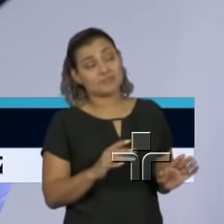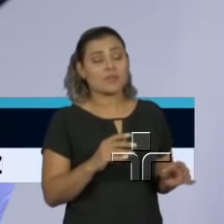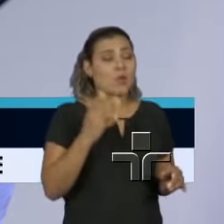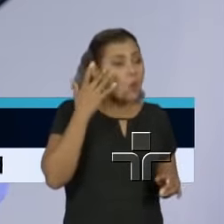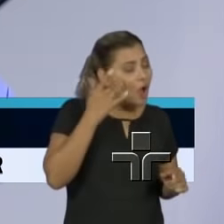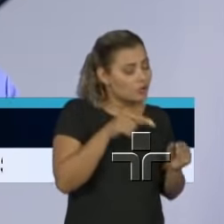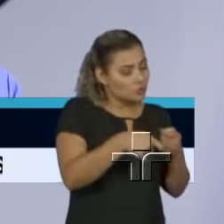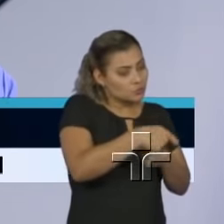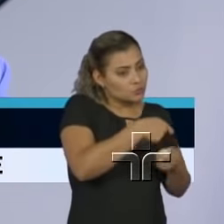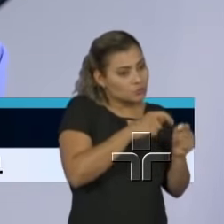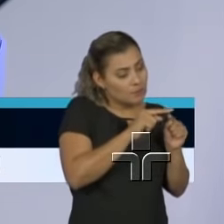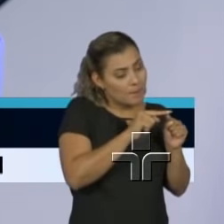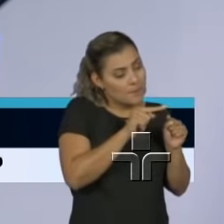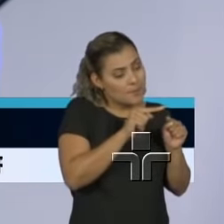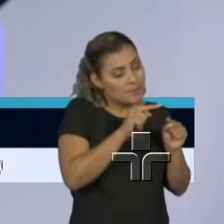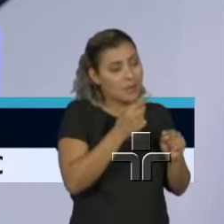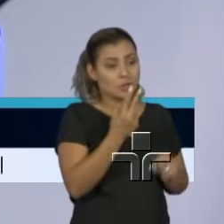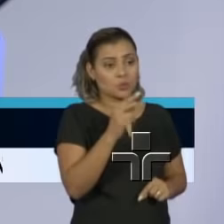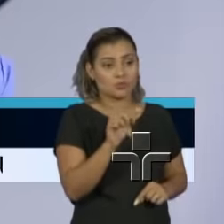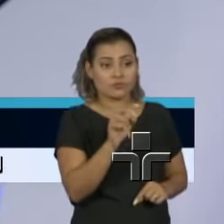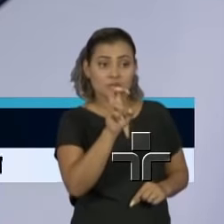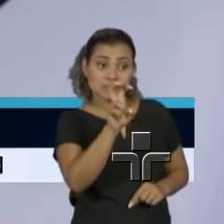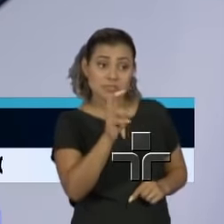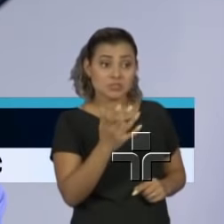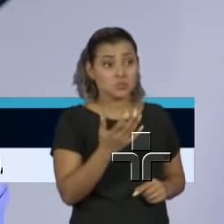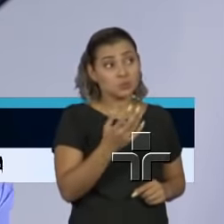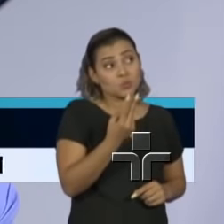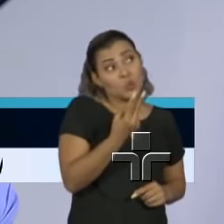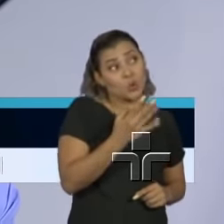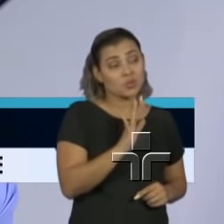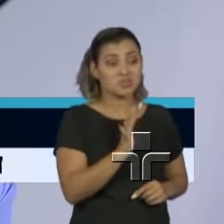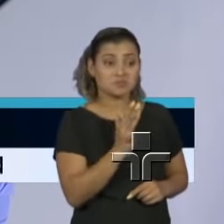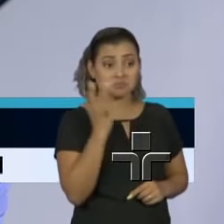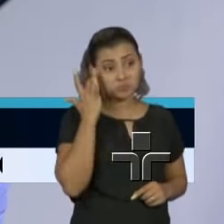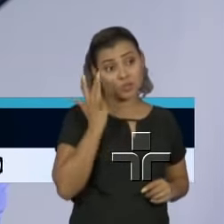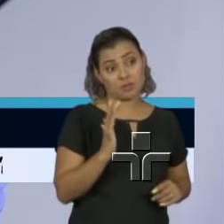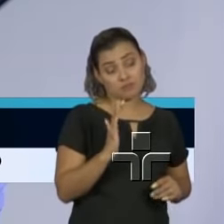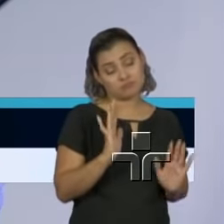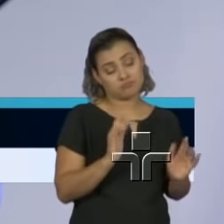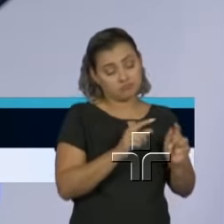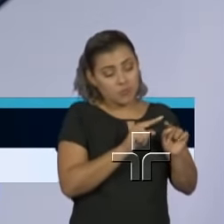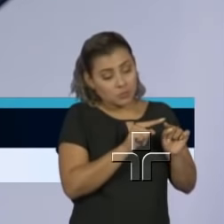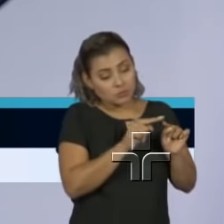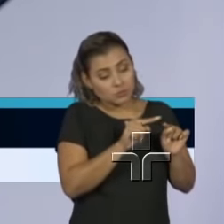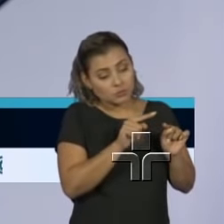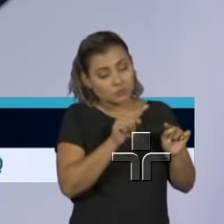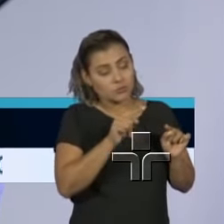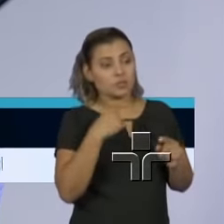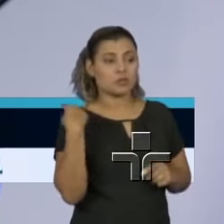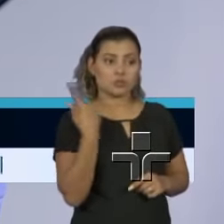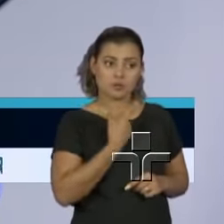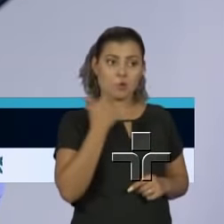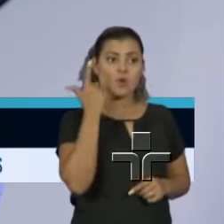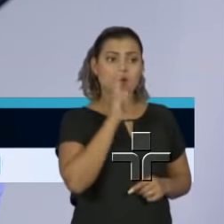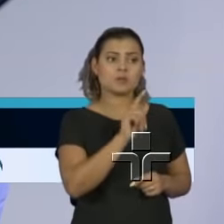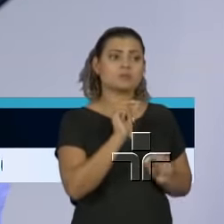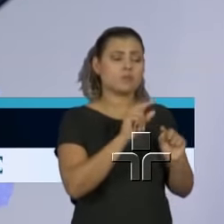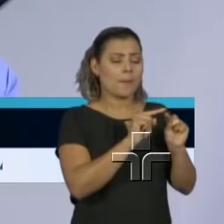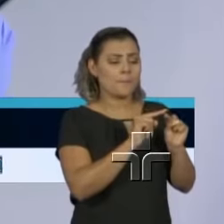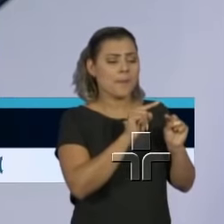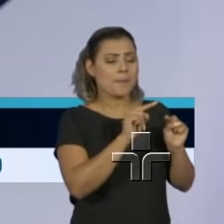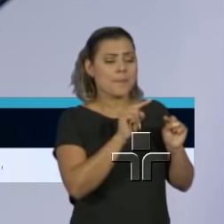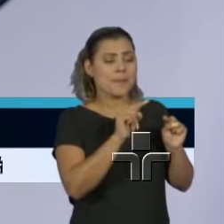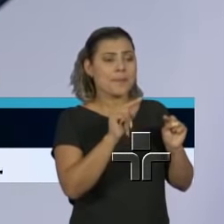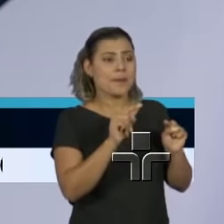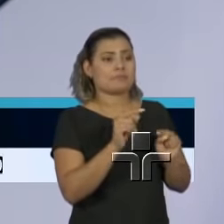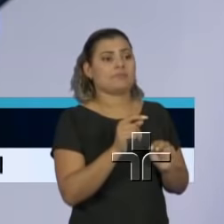provavelmente esse ano 2, 2,5, não sei o quê. É melhor, mas nós poderemos crescer, é necessário crescer mais